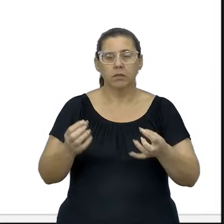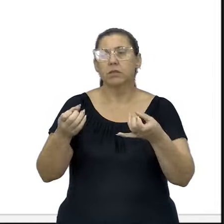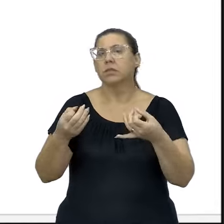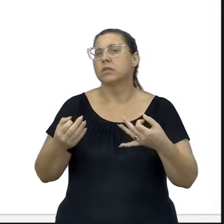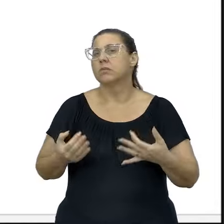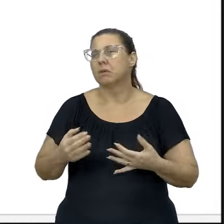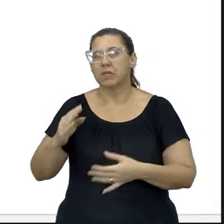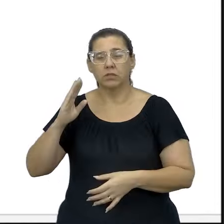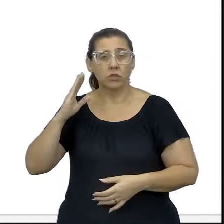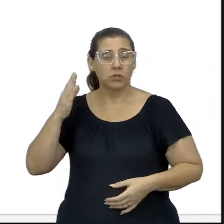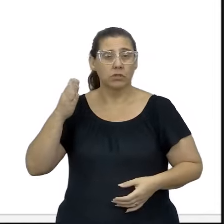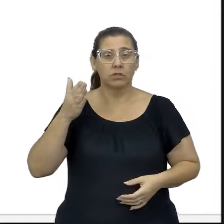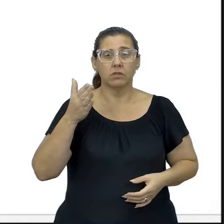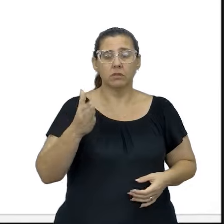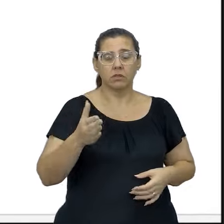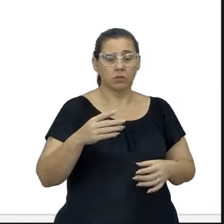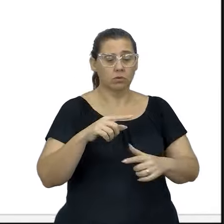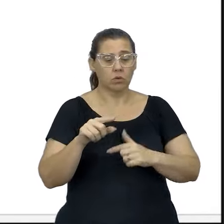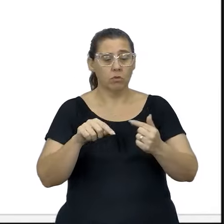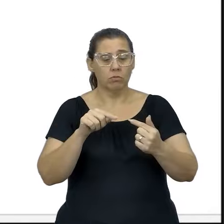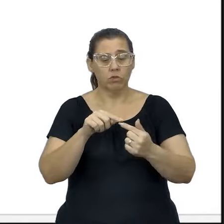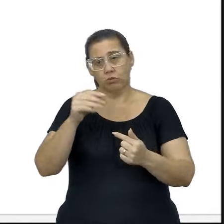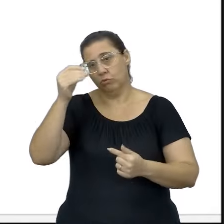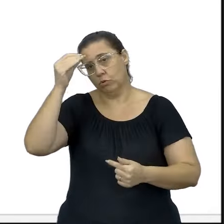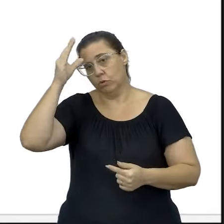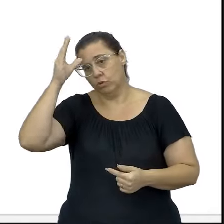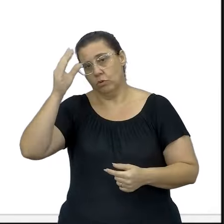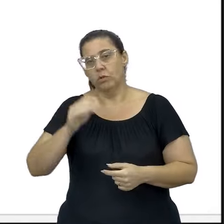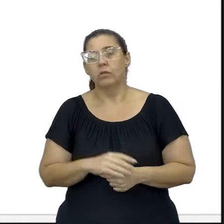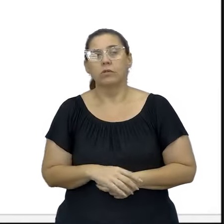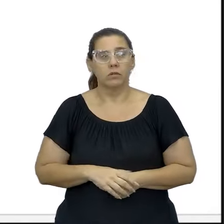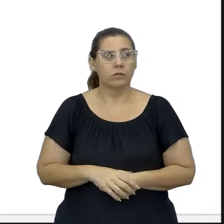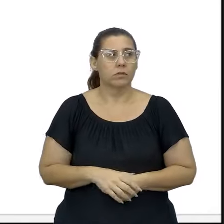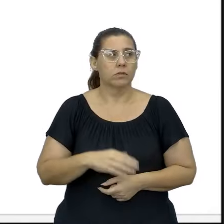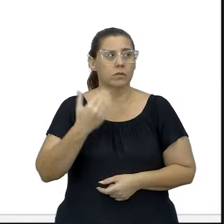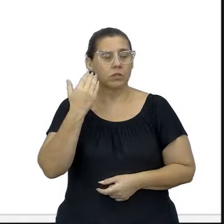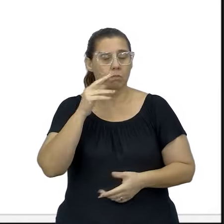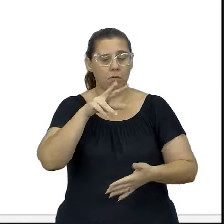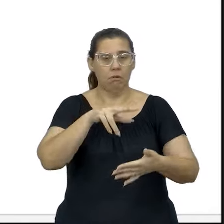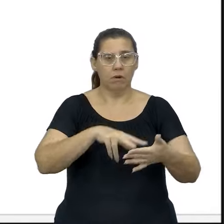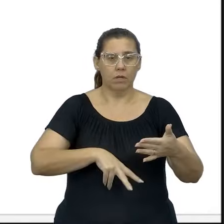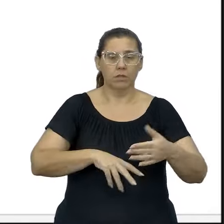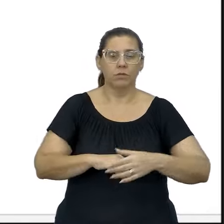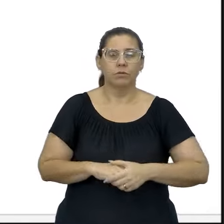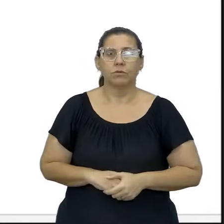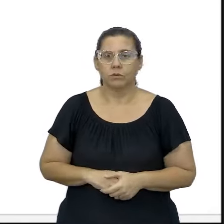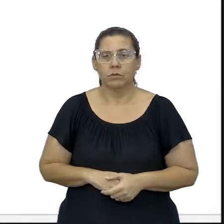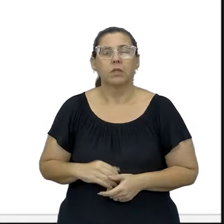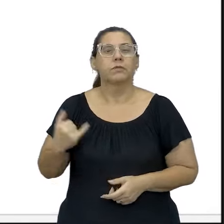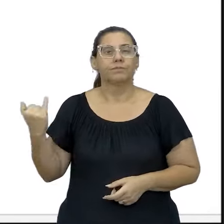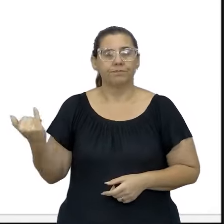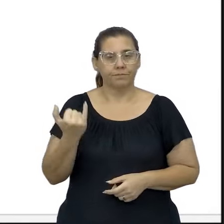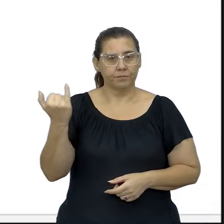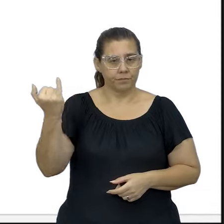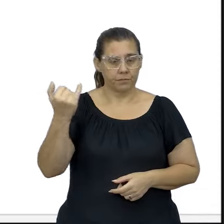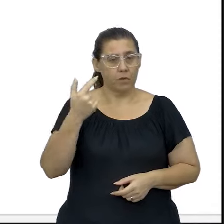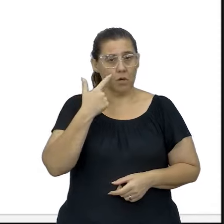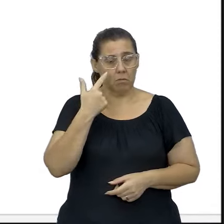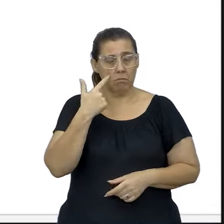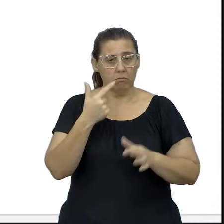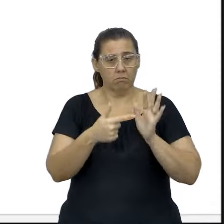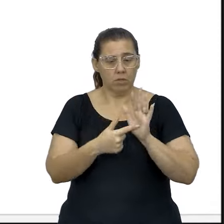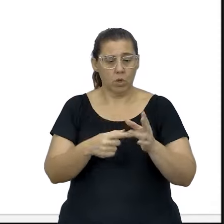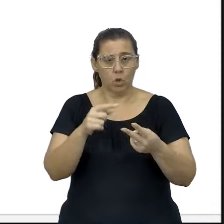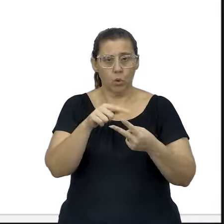respeito diretamente ao objeto de conhecimento, compreensão e leitura. Mas é importante marcar aqui que